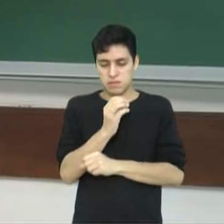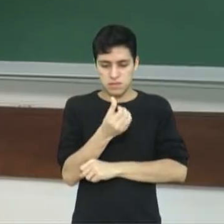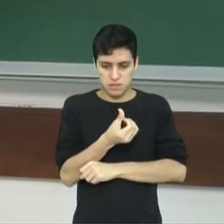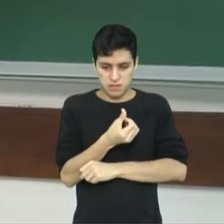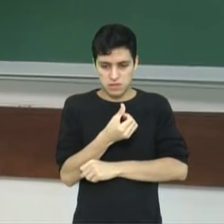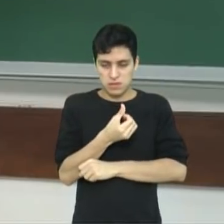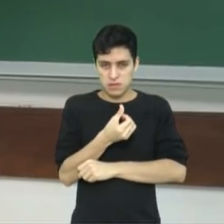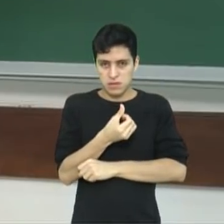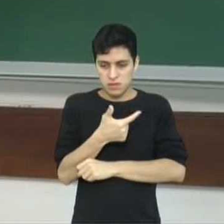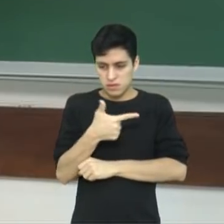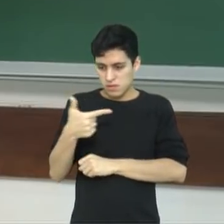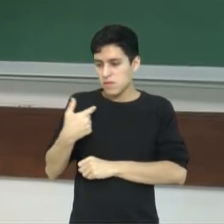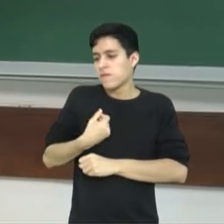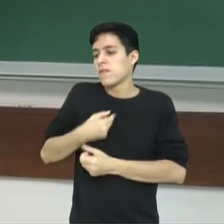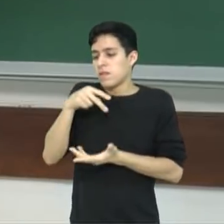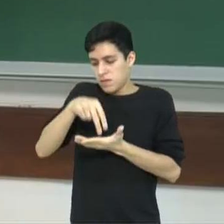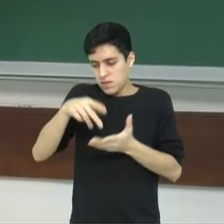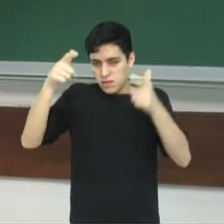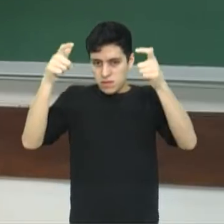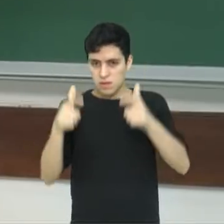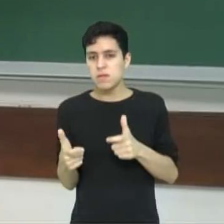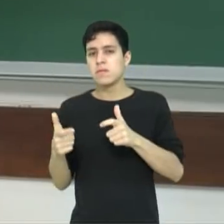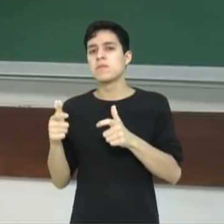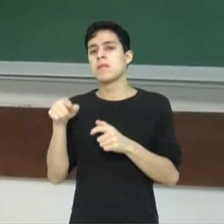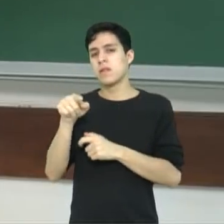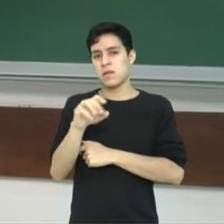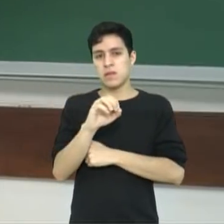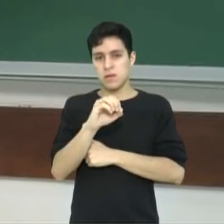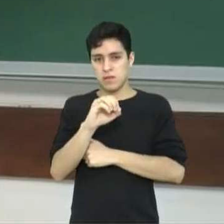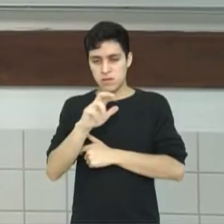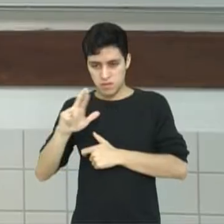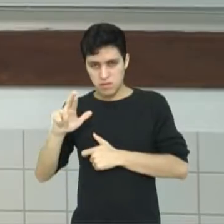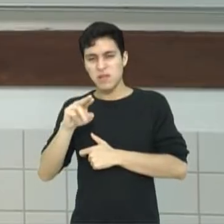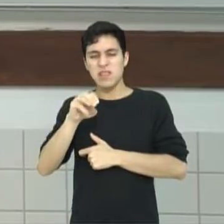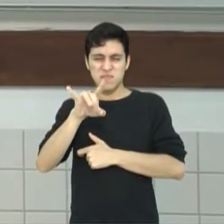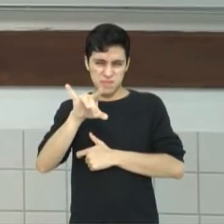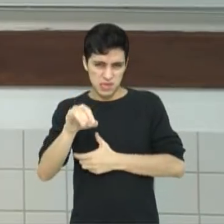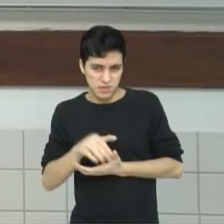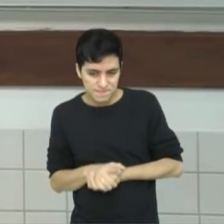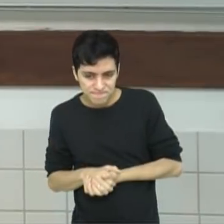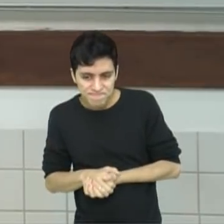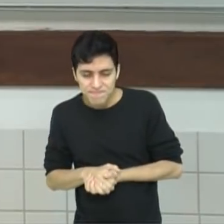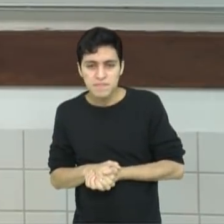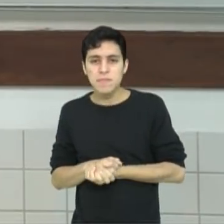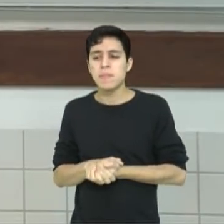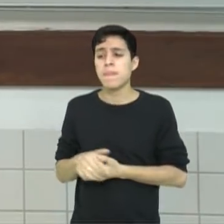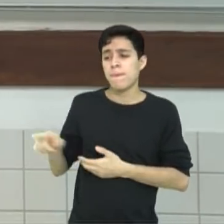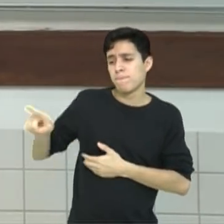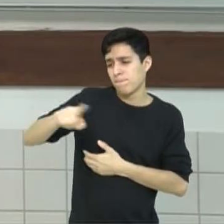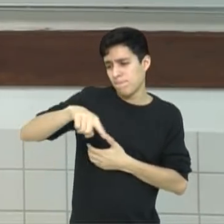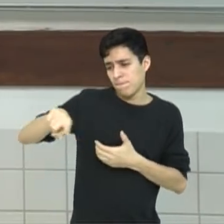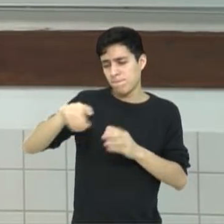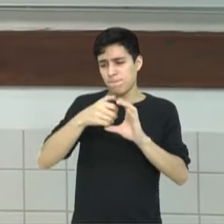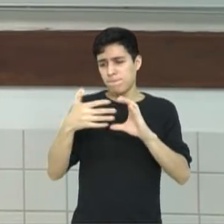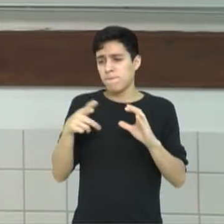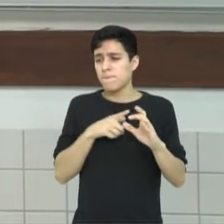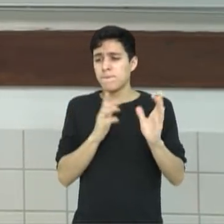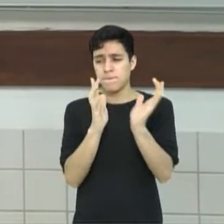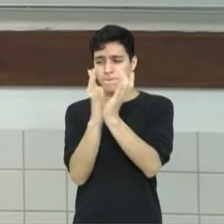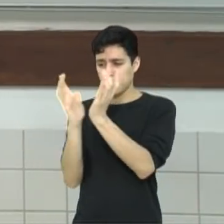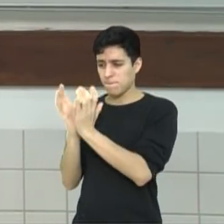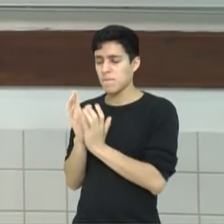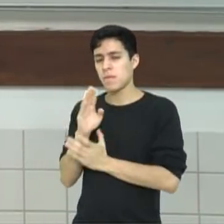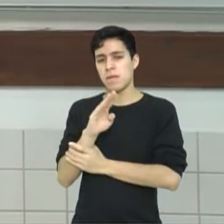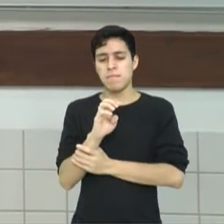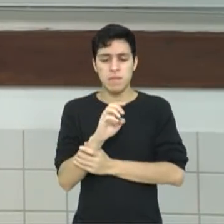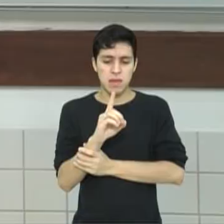de vários deuses. É Maomé que vai torná-lo monoteísta, Inclusive, esse é um dos principais pontos do islamismo. Ele